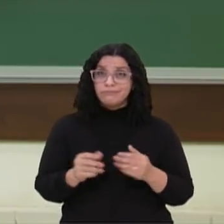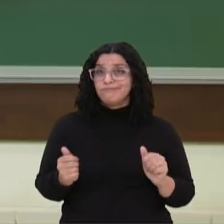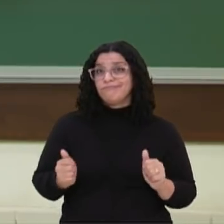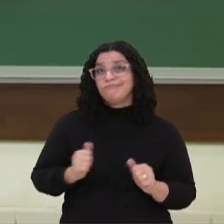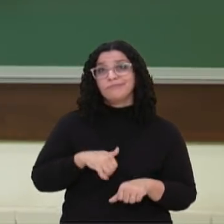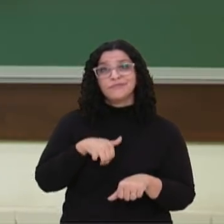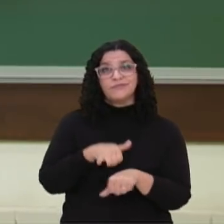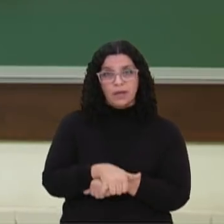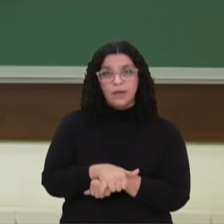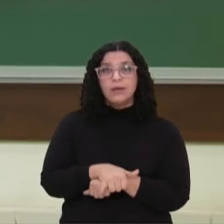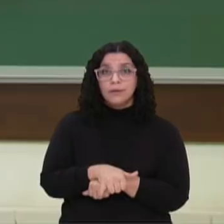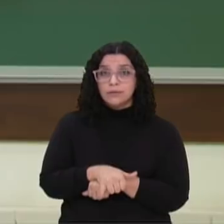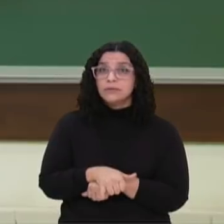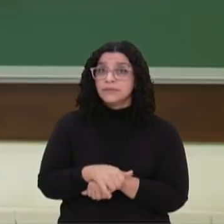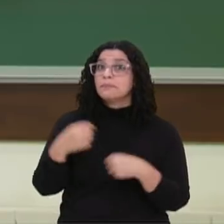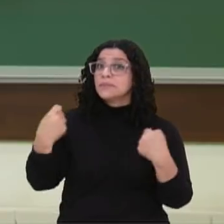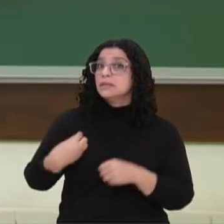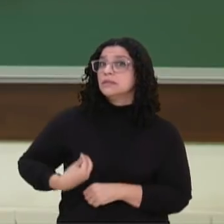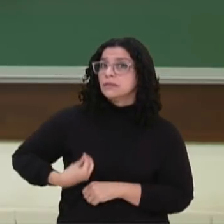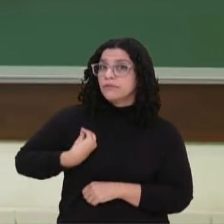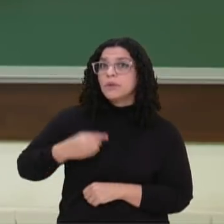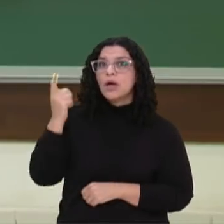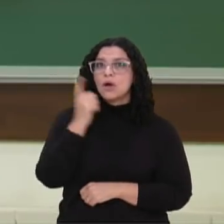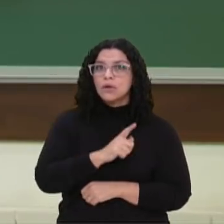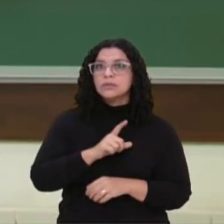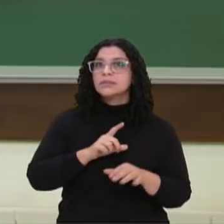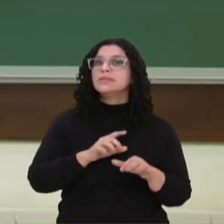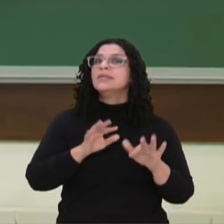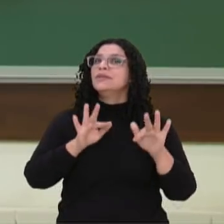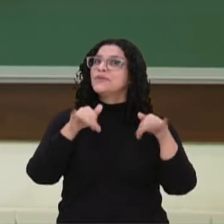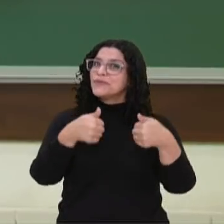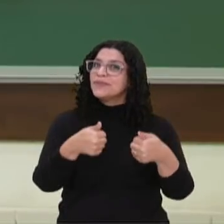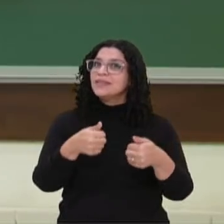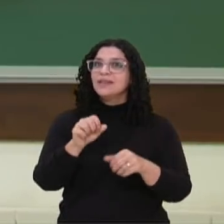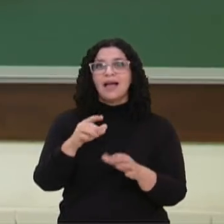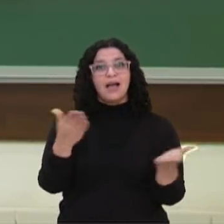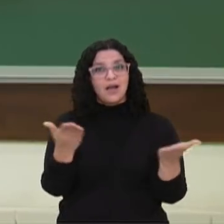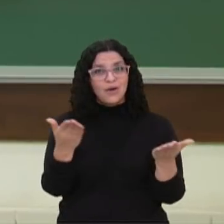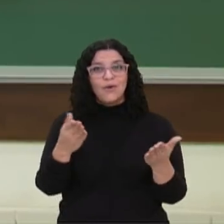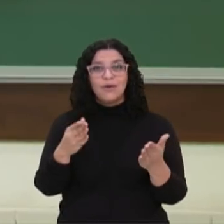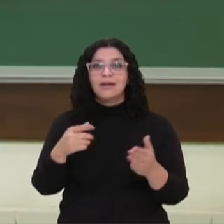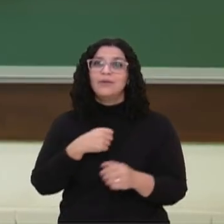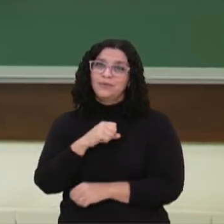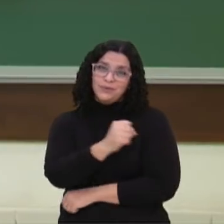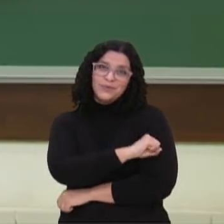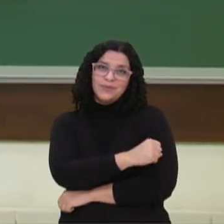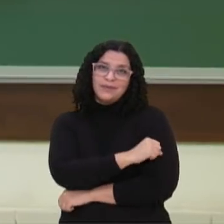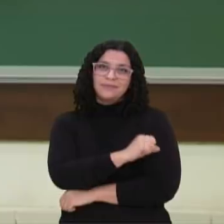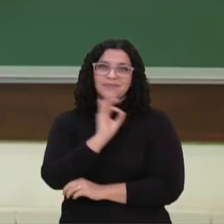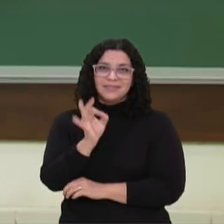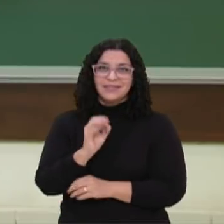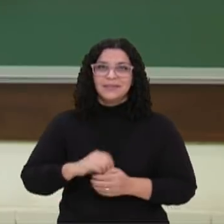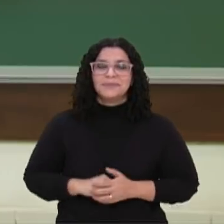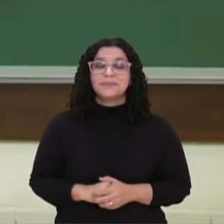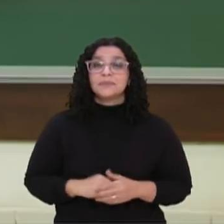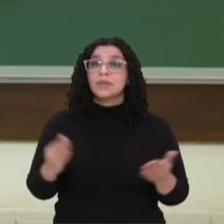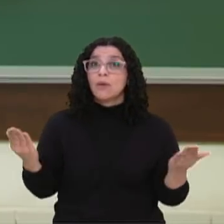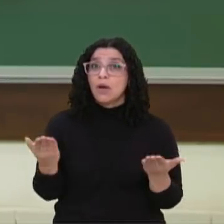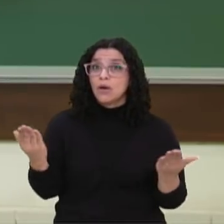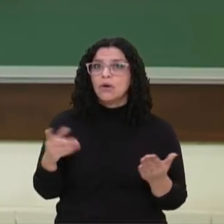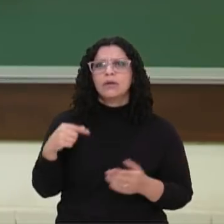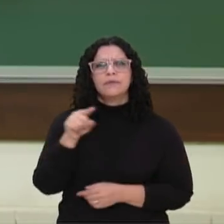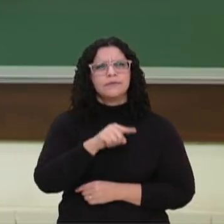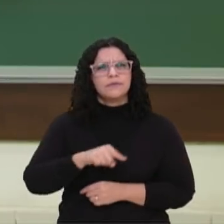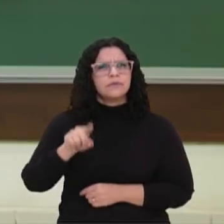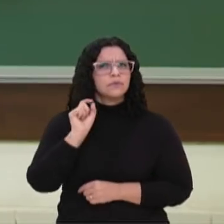dessas presenças para concluir lá o seu 8º ano, perfeito? Muito